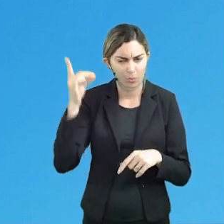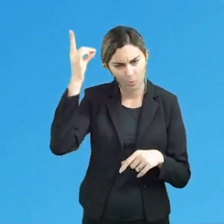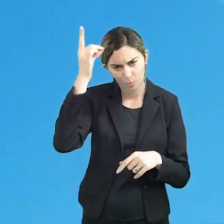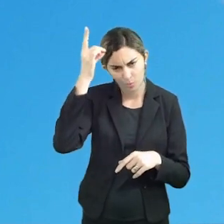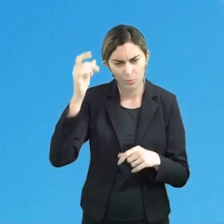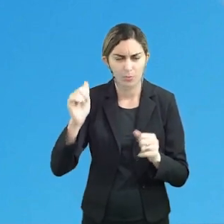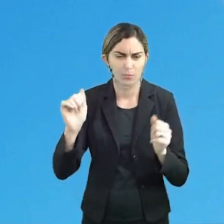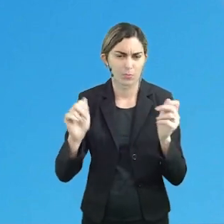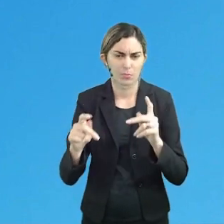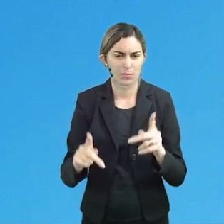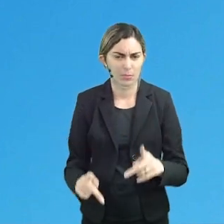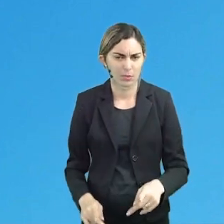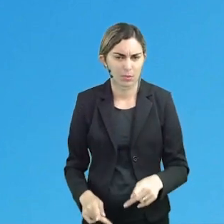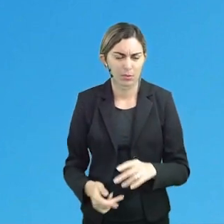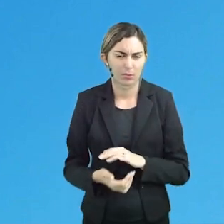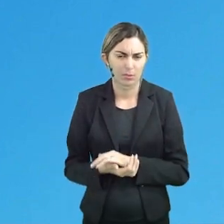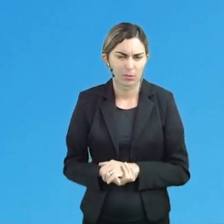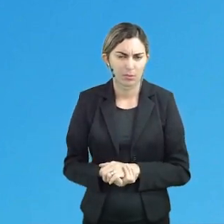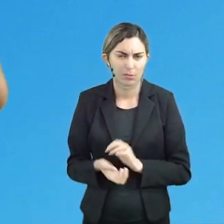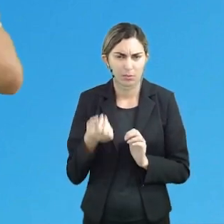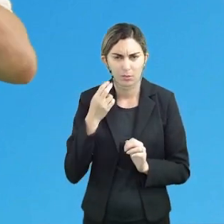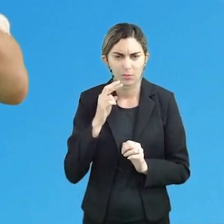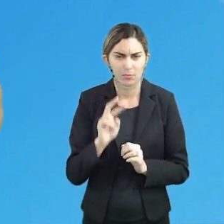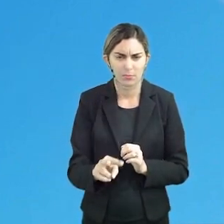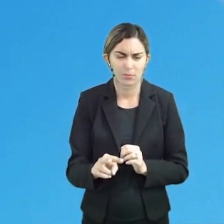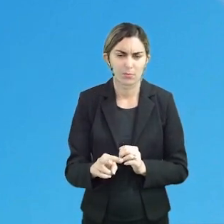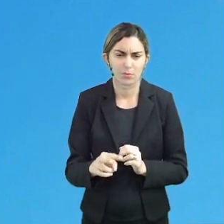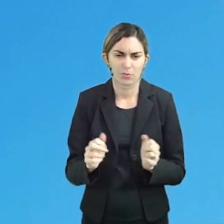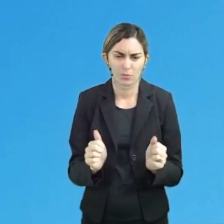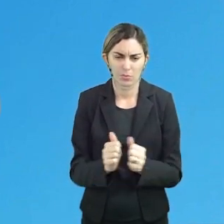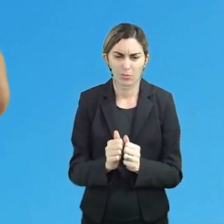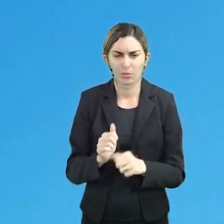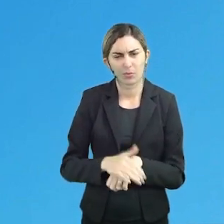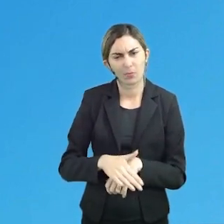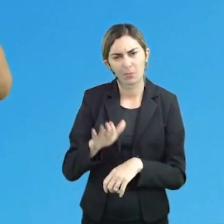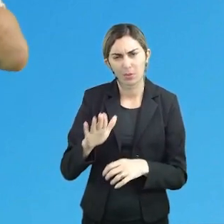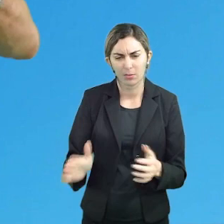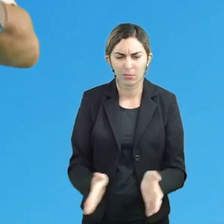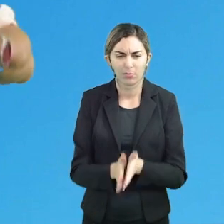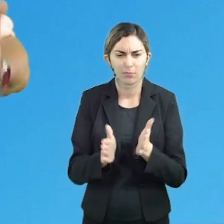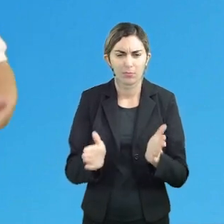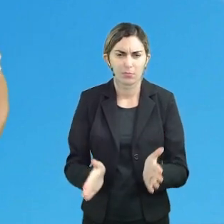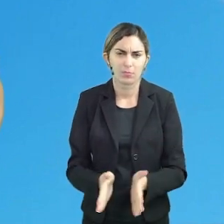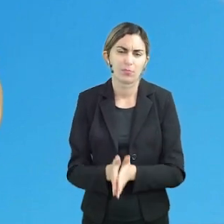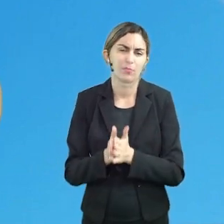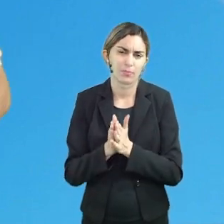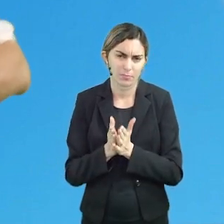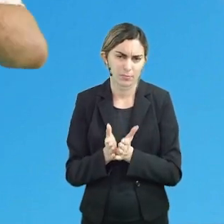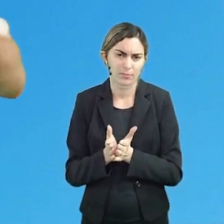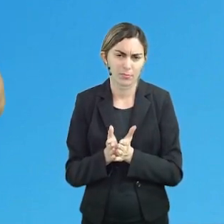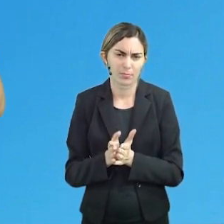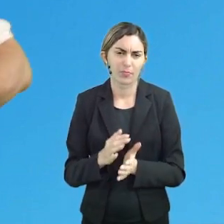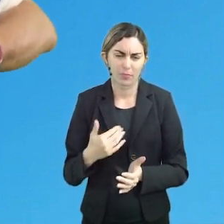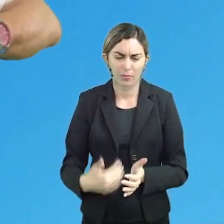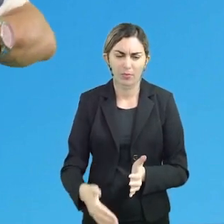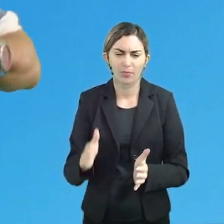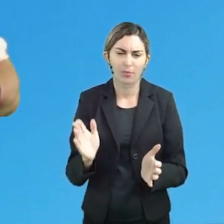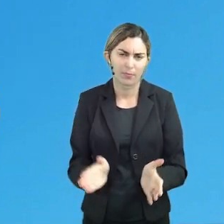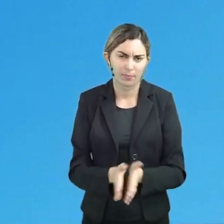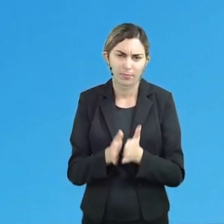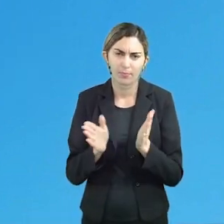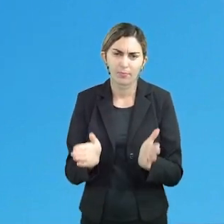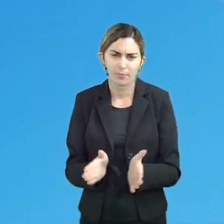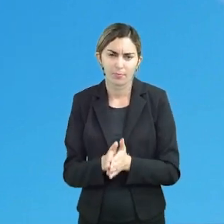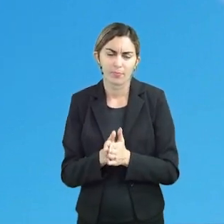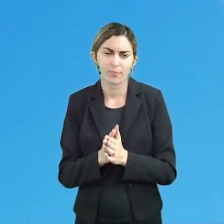da paz. Então vejam só, junto aos mais carentes, ele uma autoridade, ele que fora uma